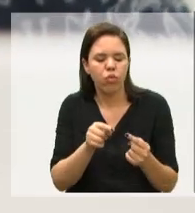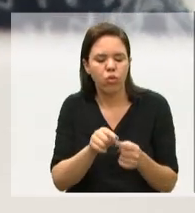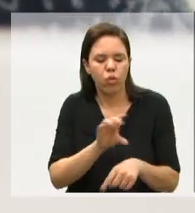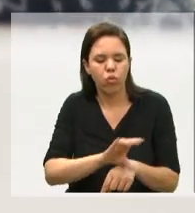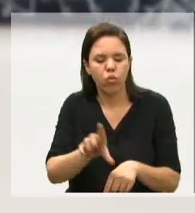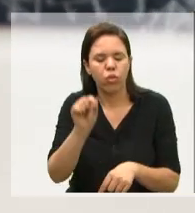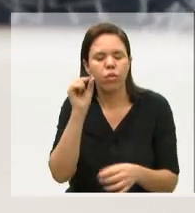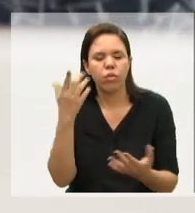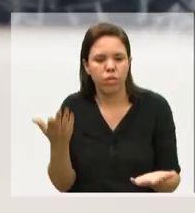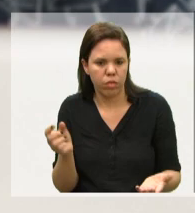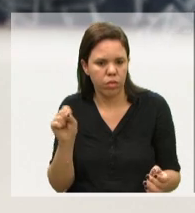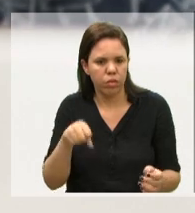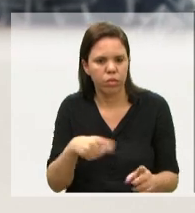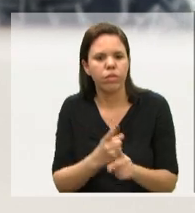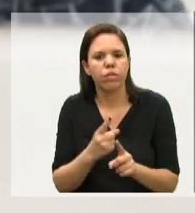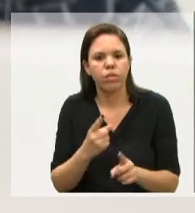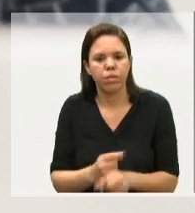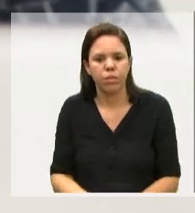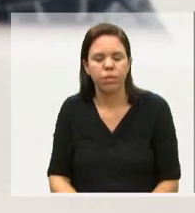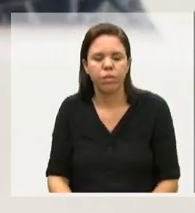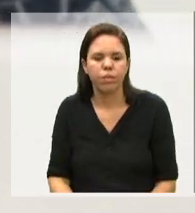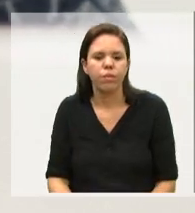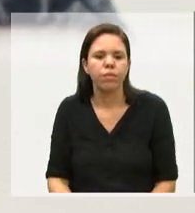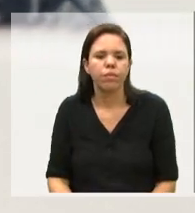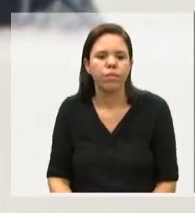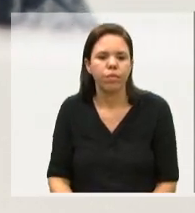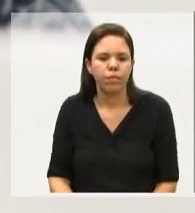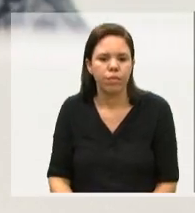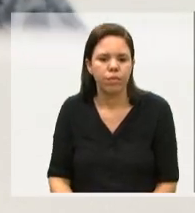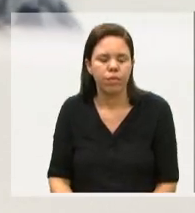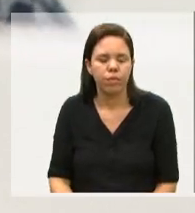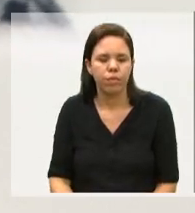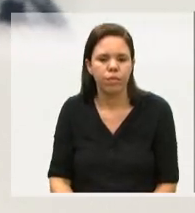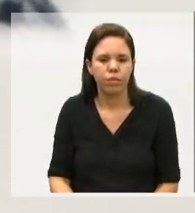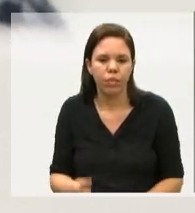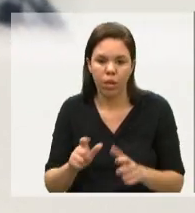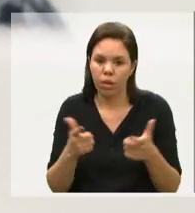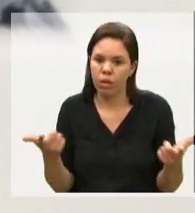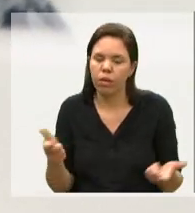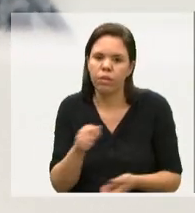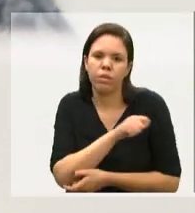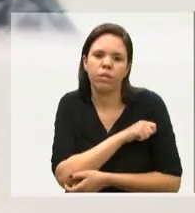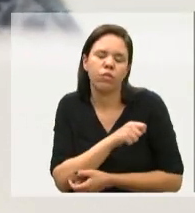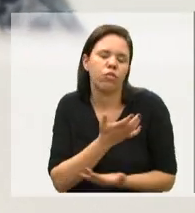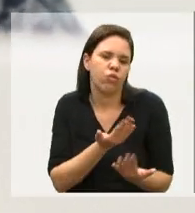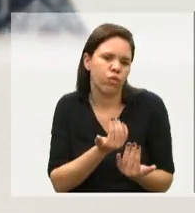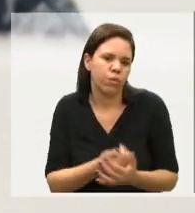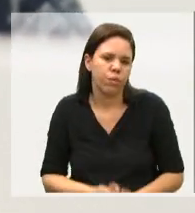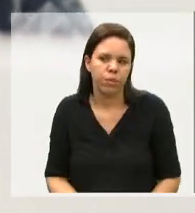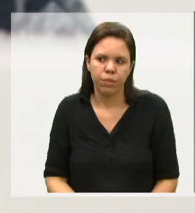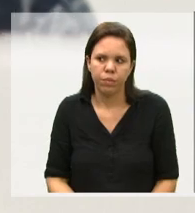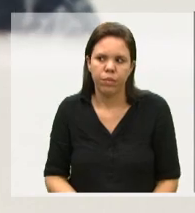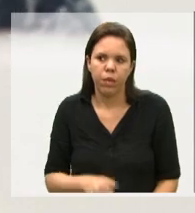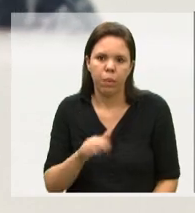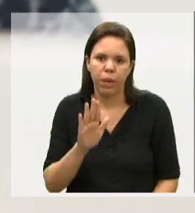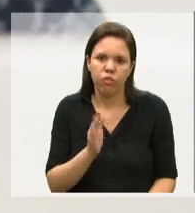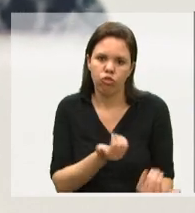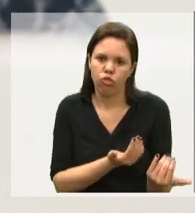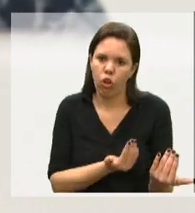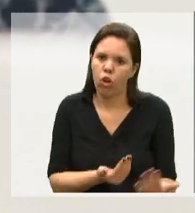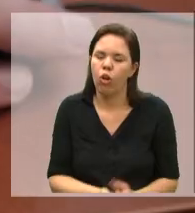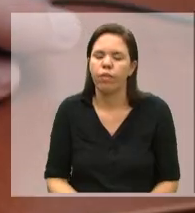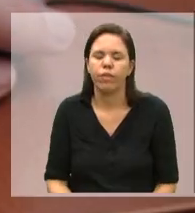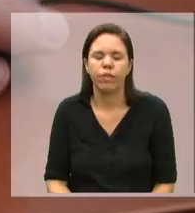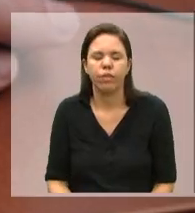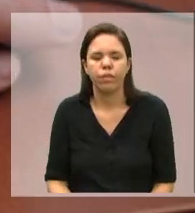vai encontrar, sim, na maior parte, uns alunos, os jovens, né? São mais jovens.